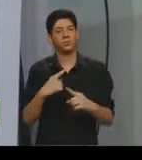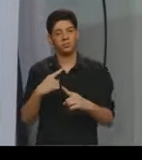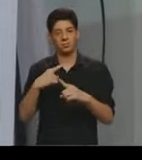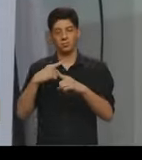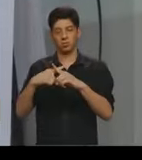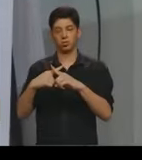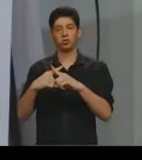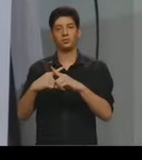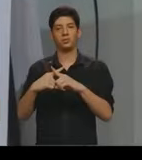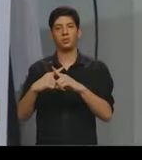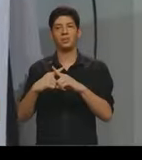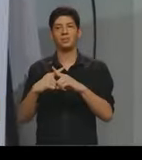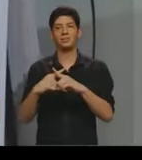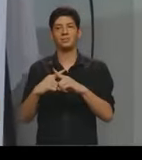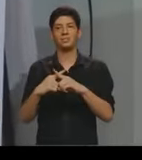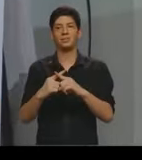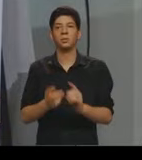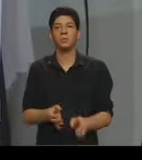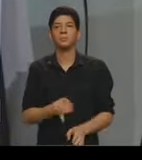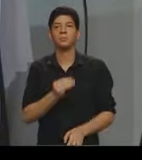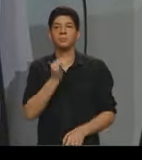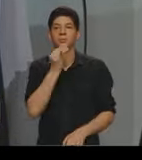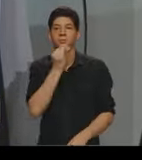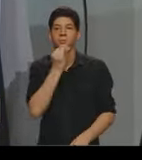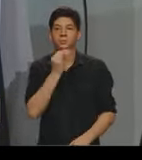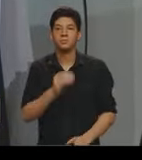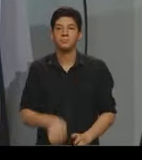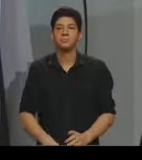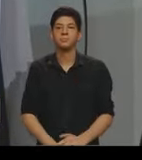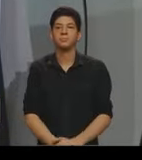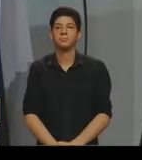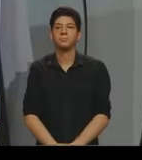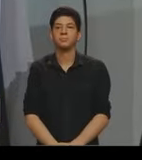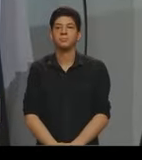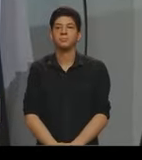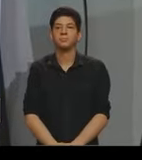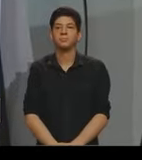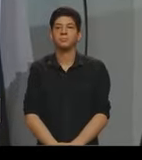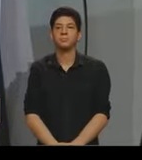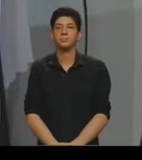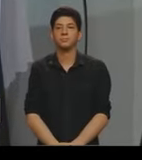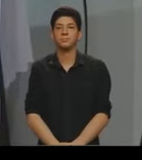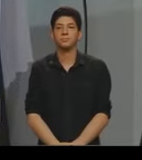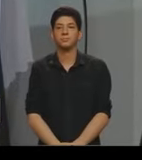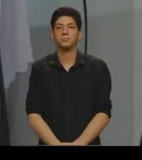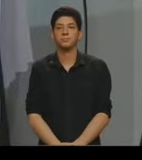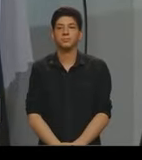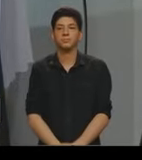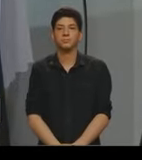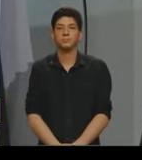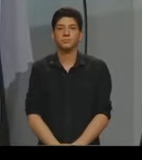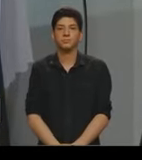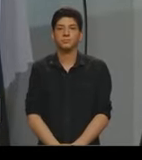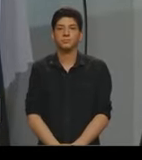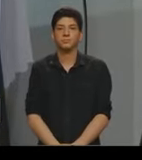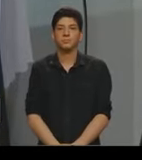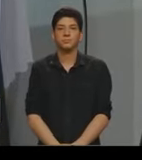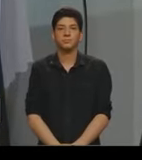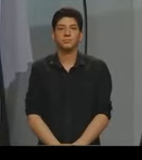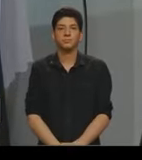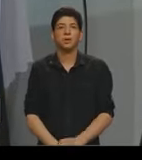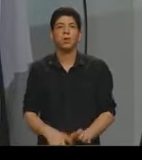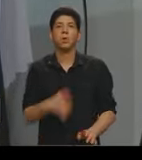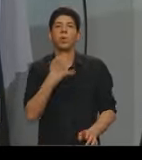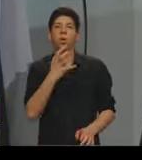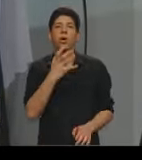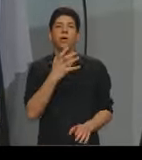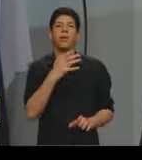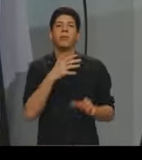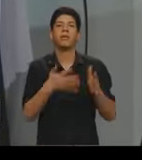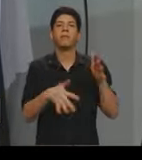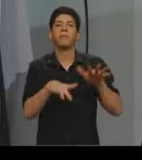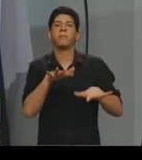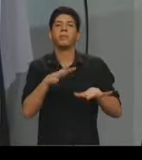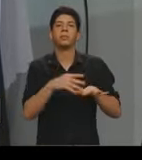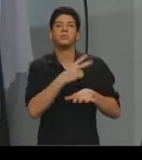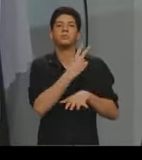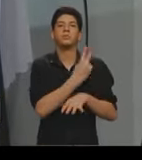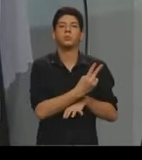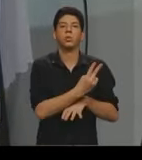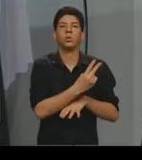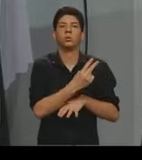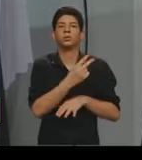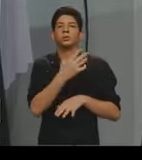Então, por exemplo, eu quero obter a média geométrica de 2, 4